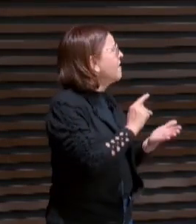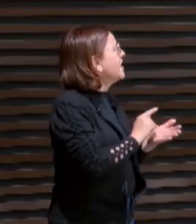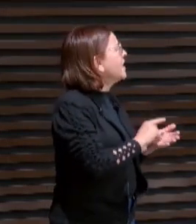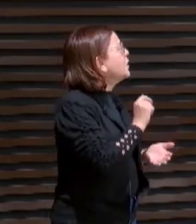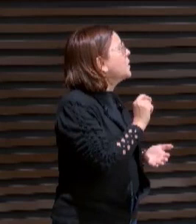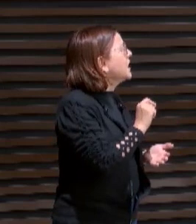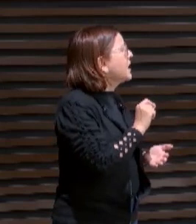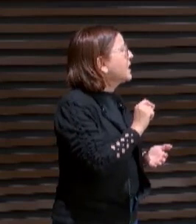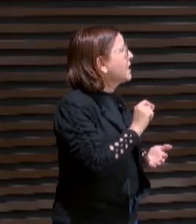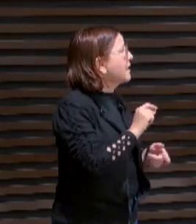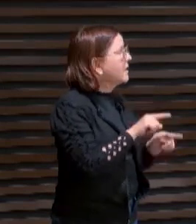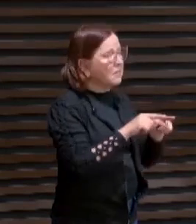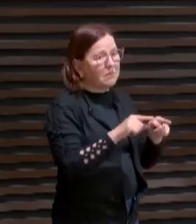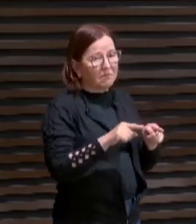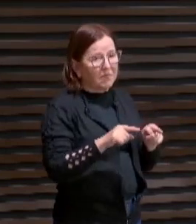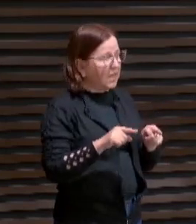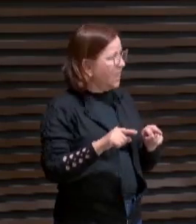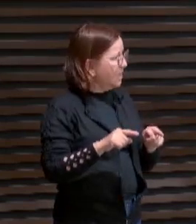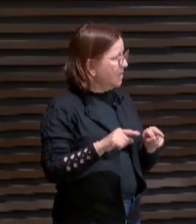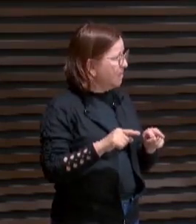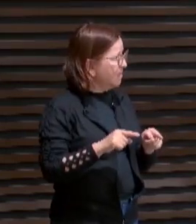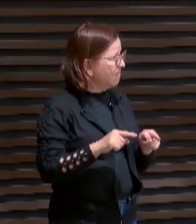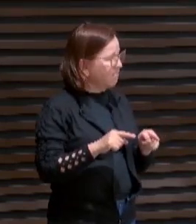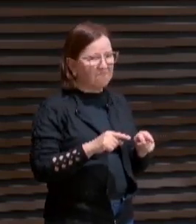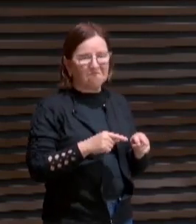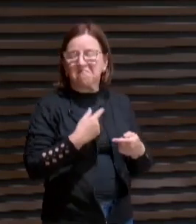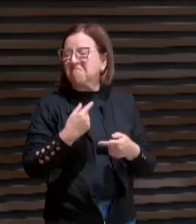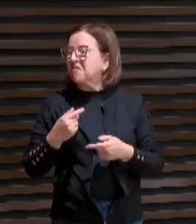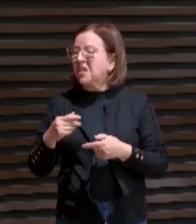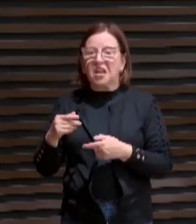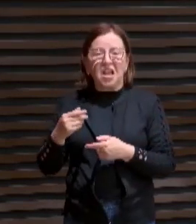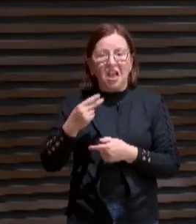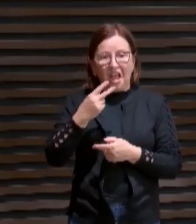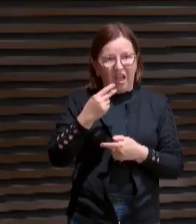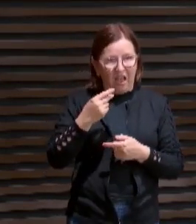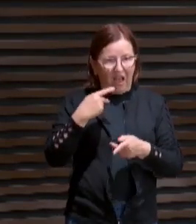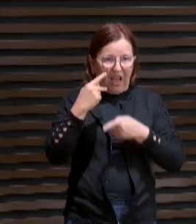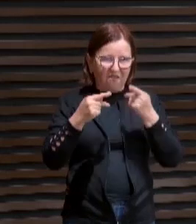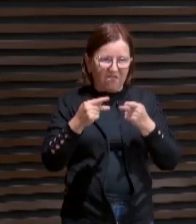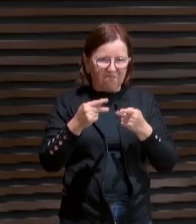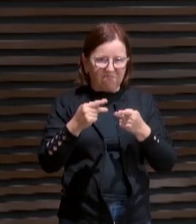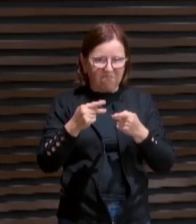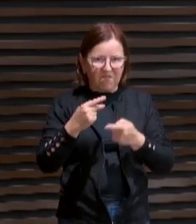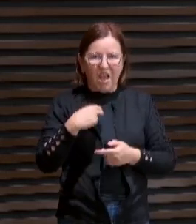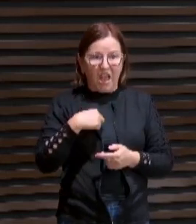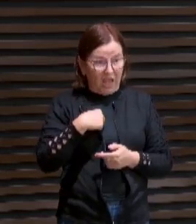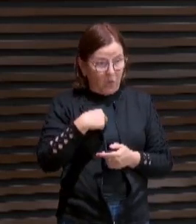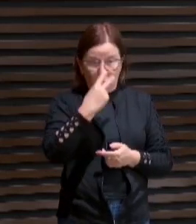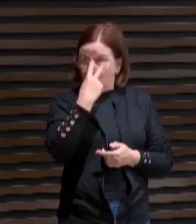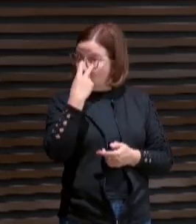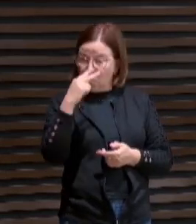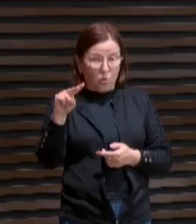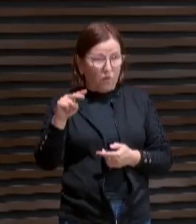não quis saber. Ele virou as costas e diz, eu não vejo culpa neste homem. Eu não vejo culpa alguma.